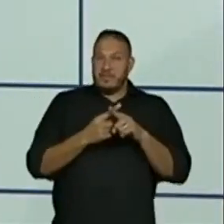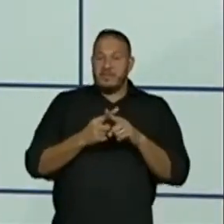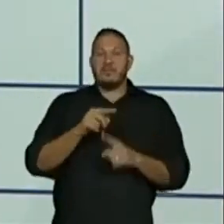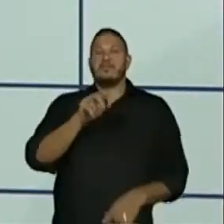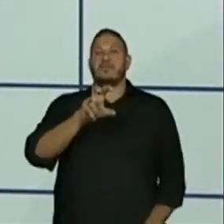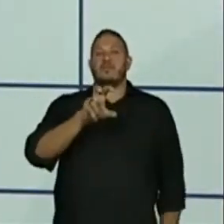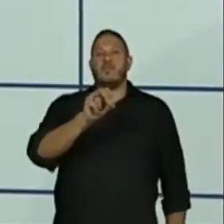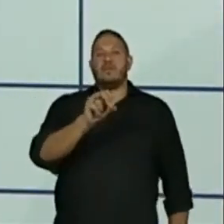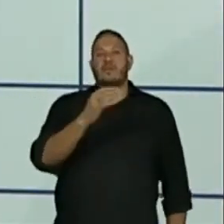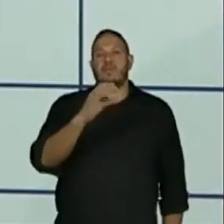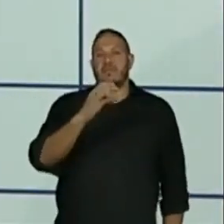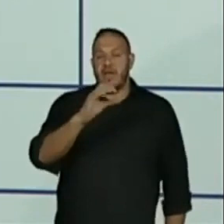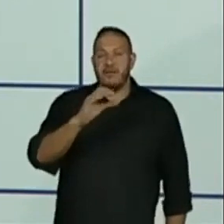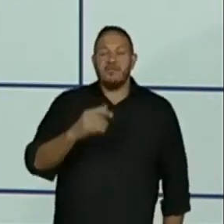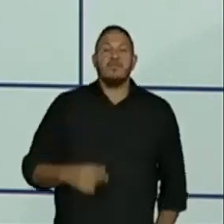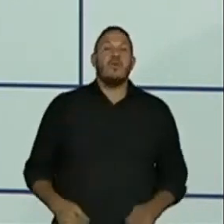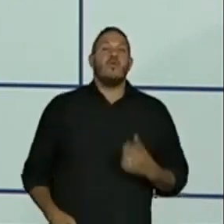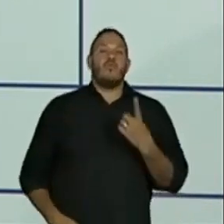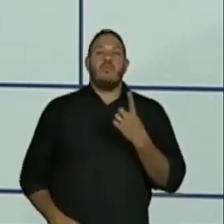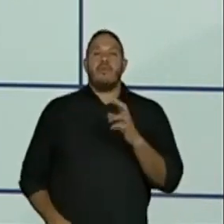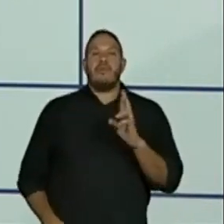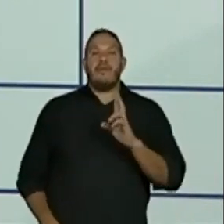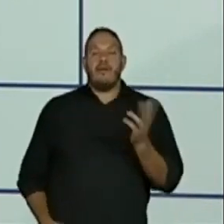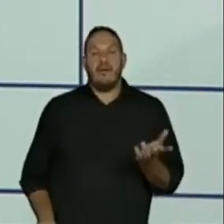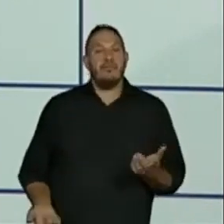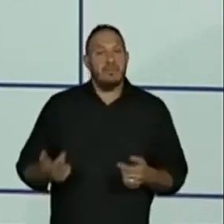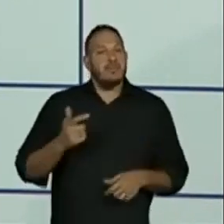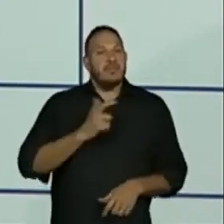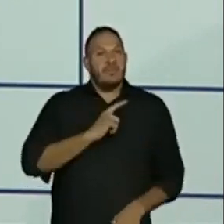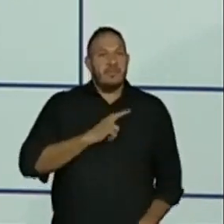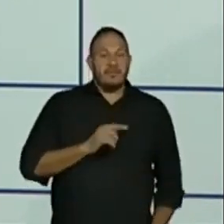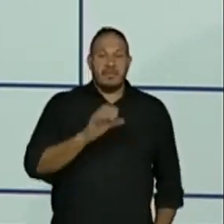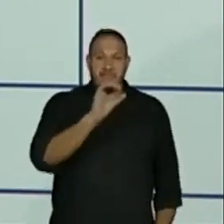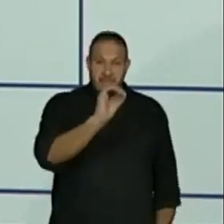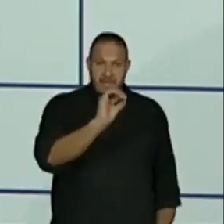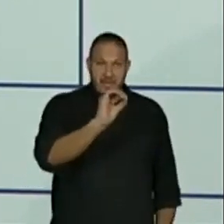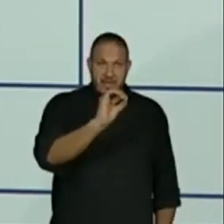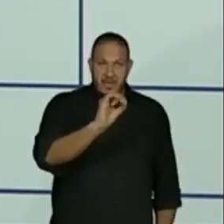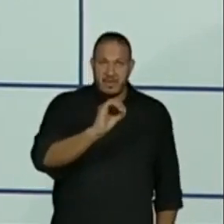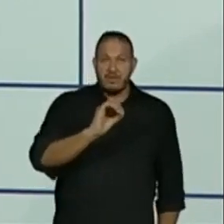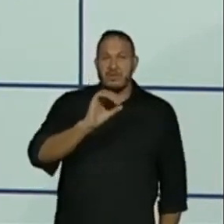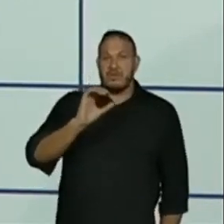2 vezes 50 centavos, 1 real. Então, eu vou ter o zero e o zero.